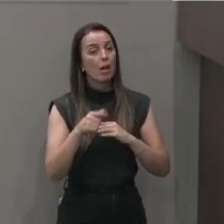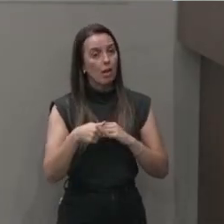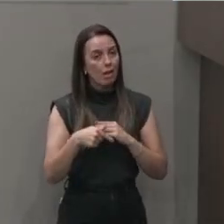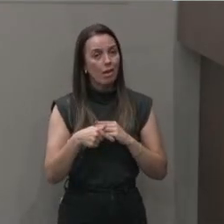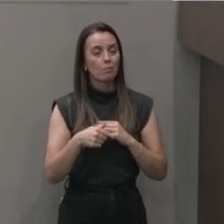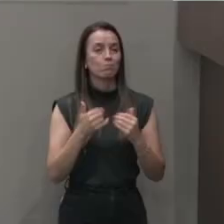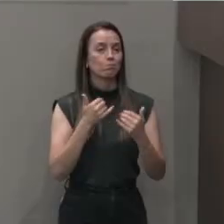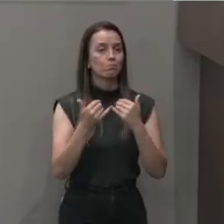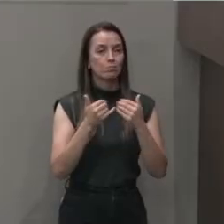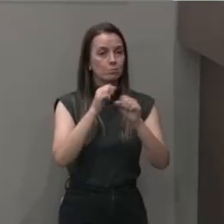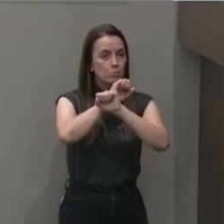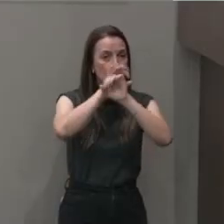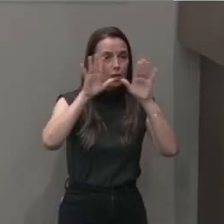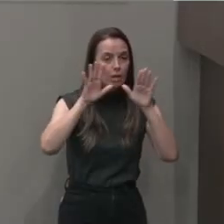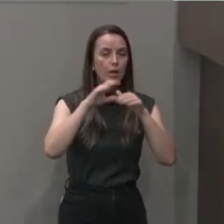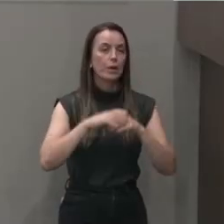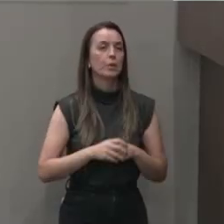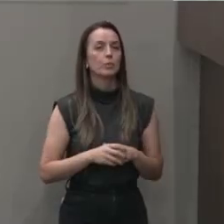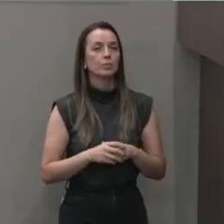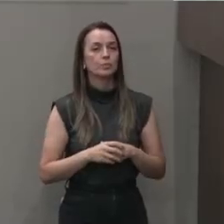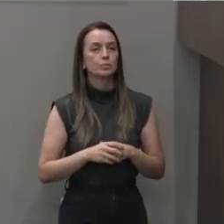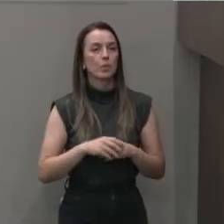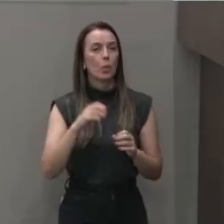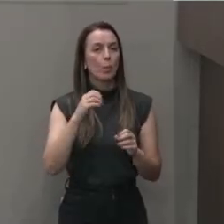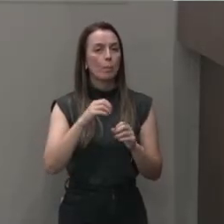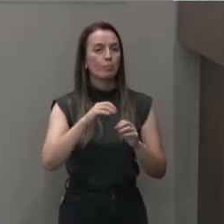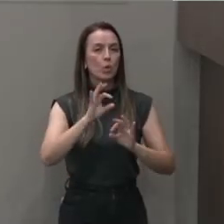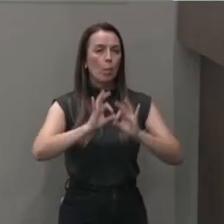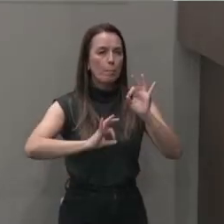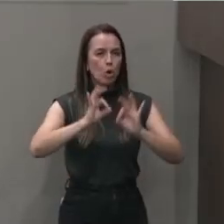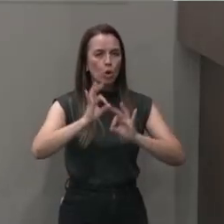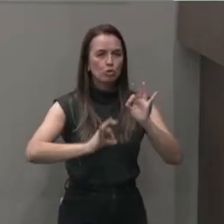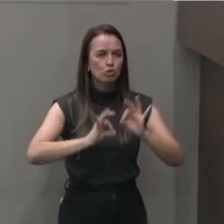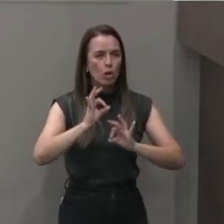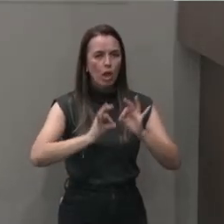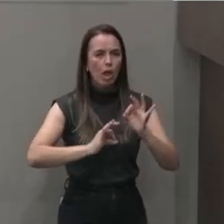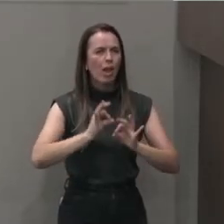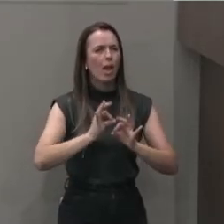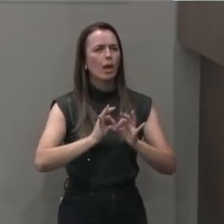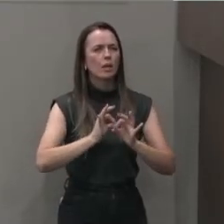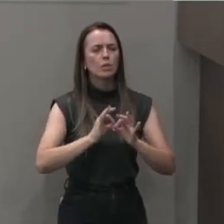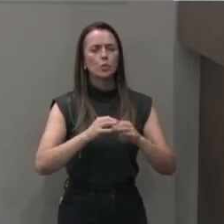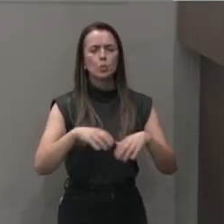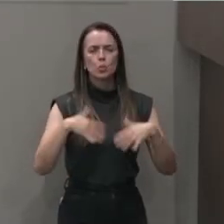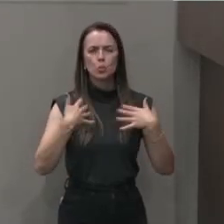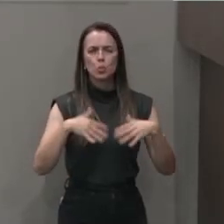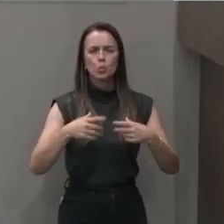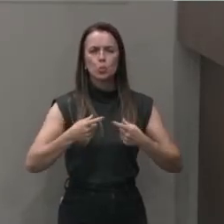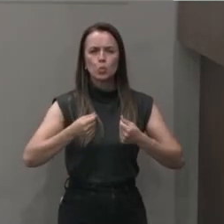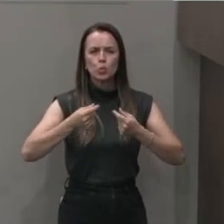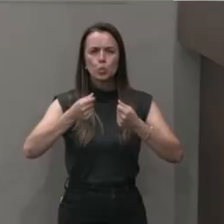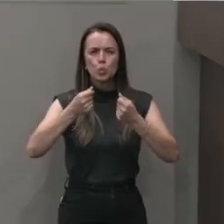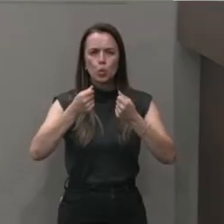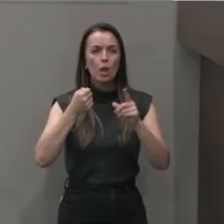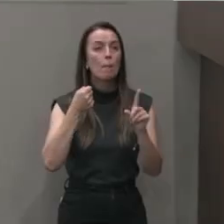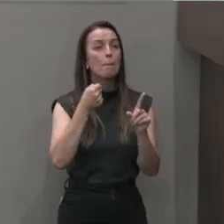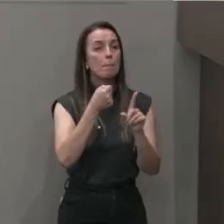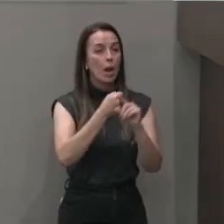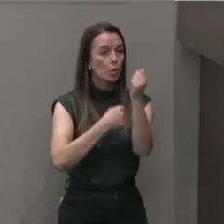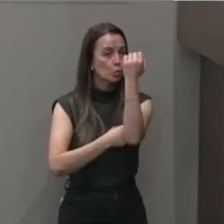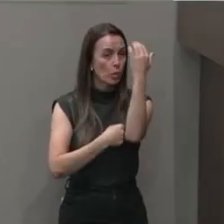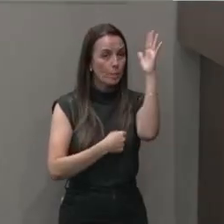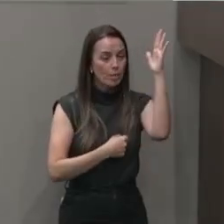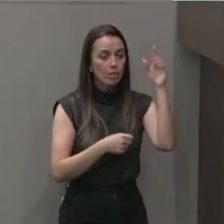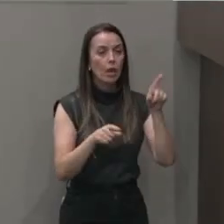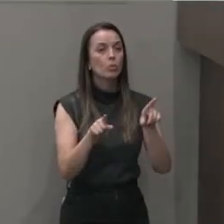claro. Um empreendimento de muito dinheiro, com impacto ambiental significativo, porque atrás passa